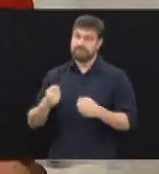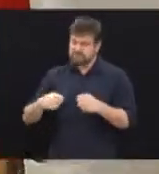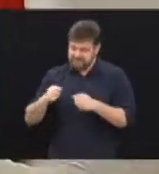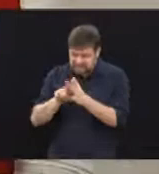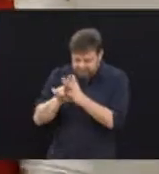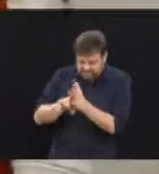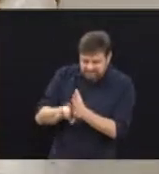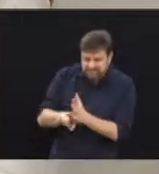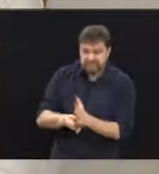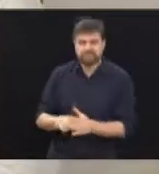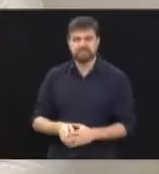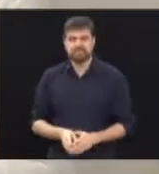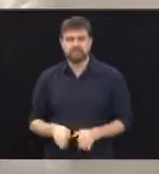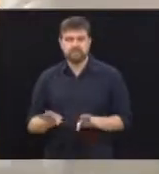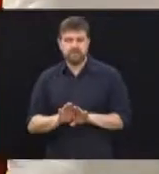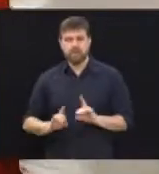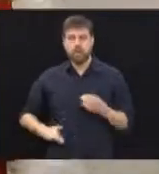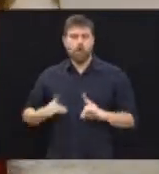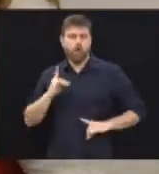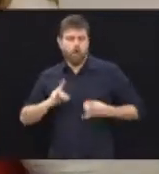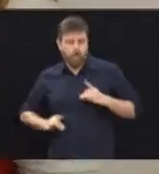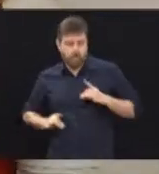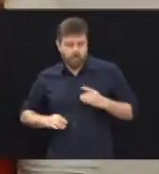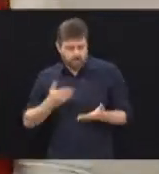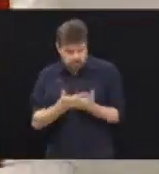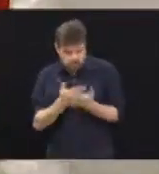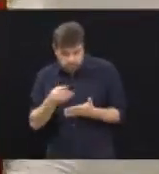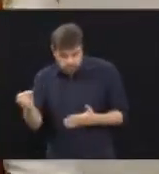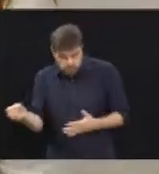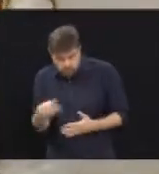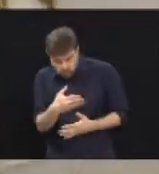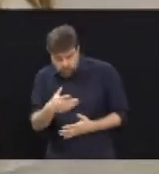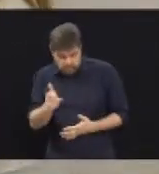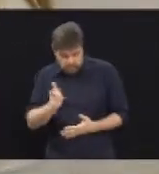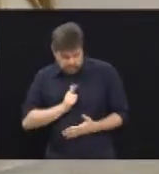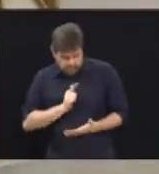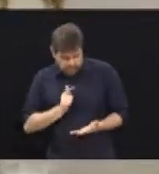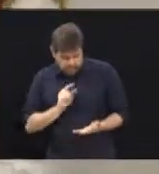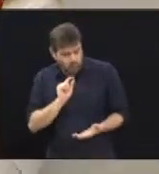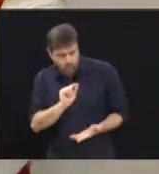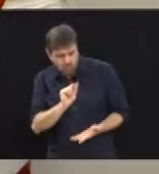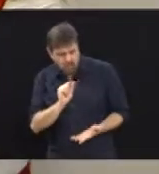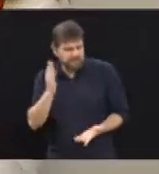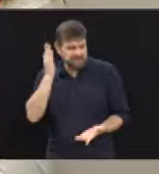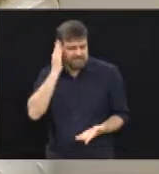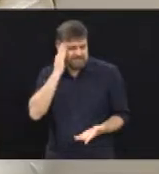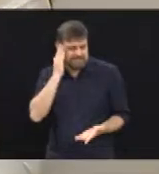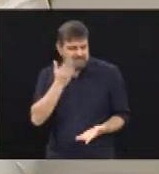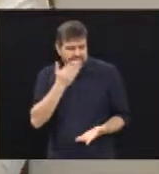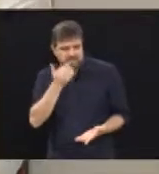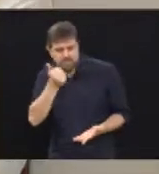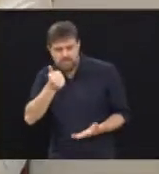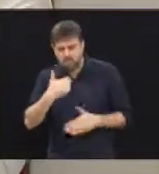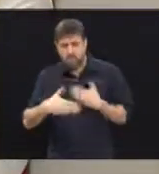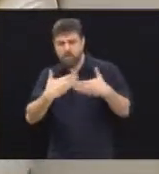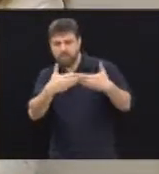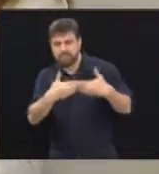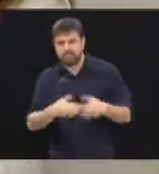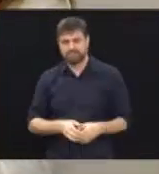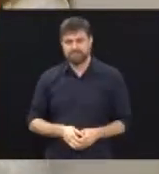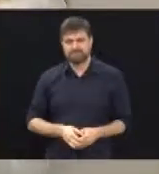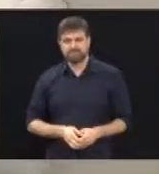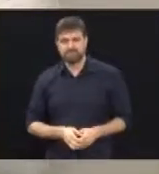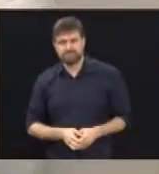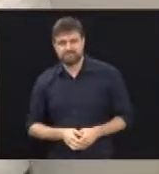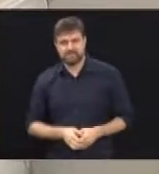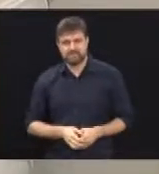Hormônios, quais as novidades nos estudos, nos últimos estudos? Além desse aí, que eu gostei de saber,